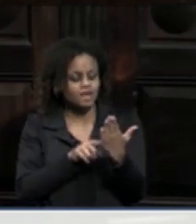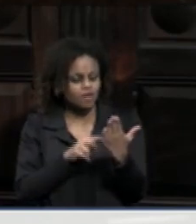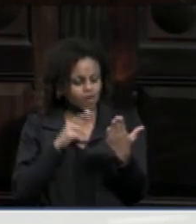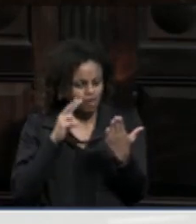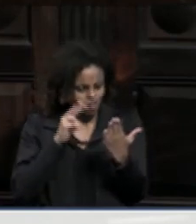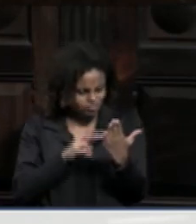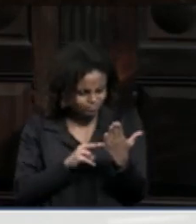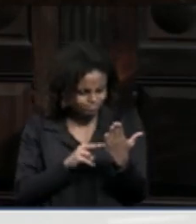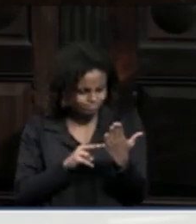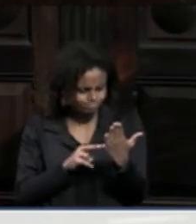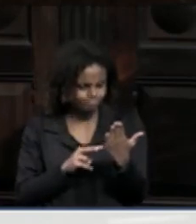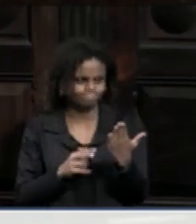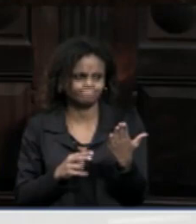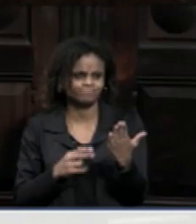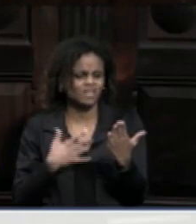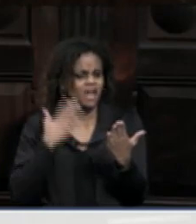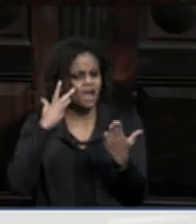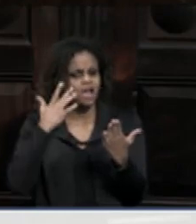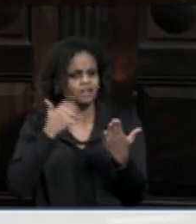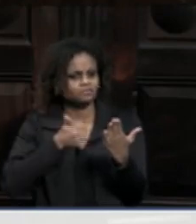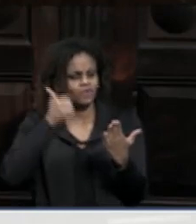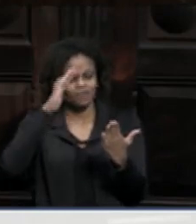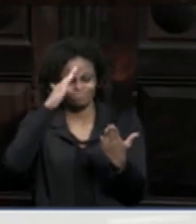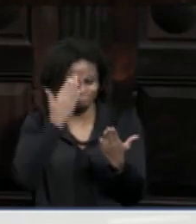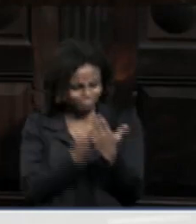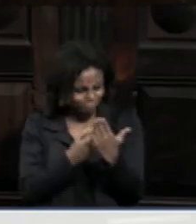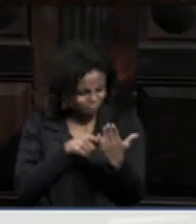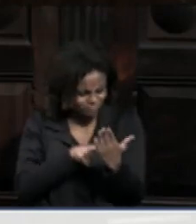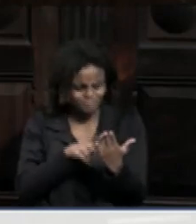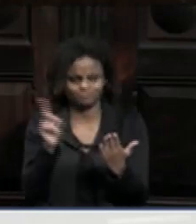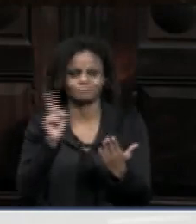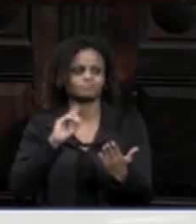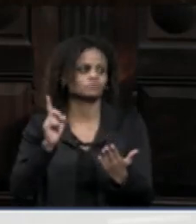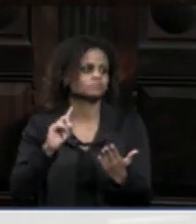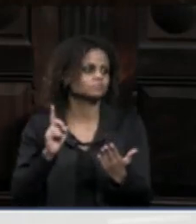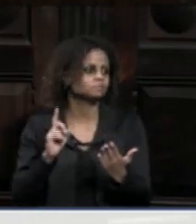prefiro não acreditar.